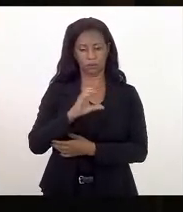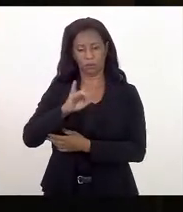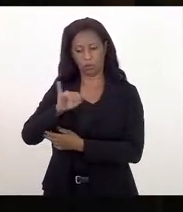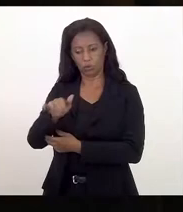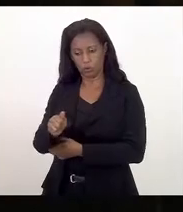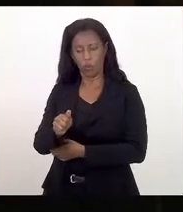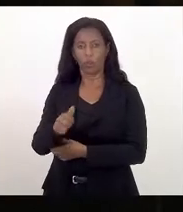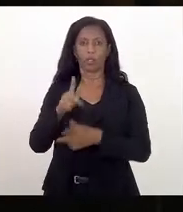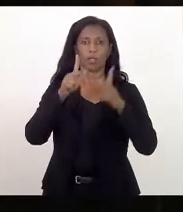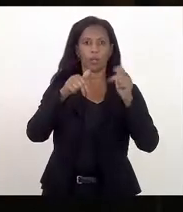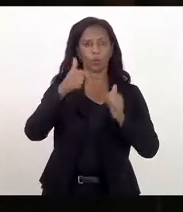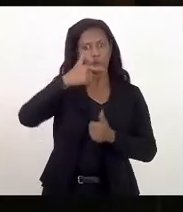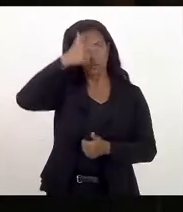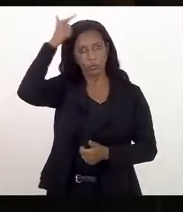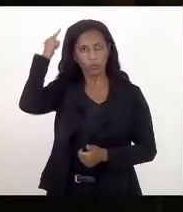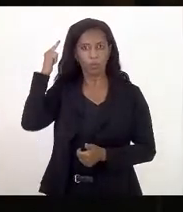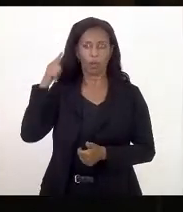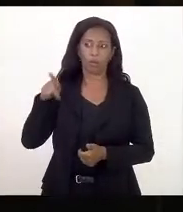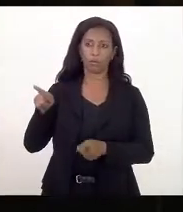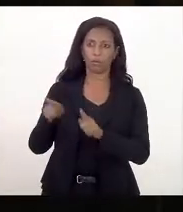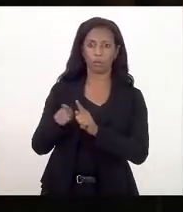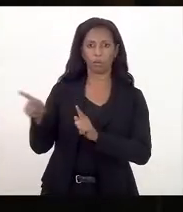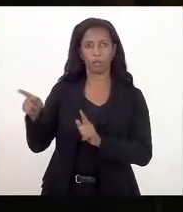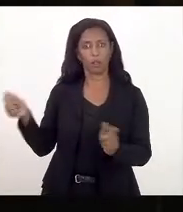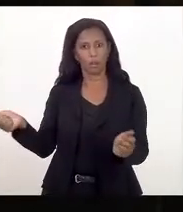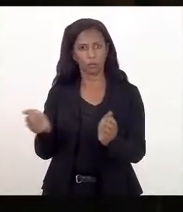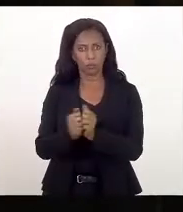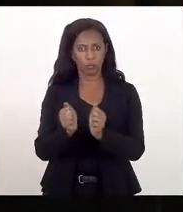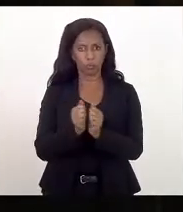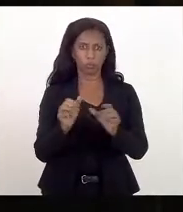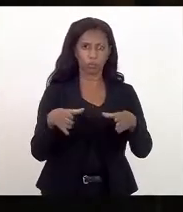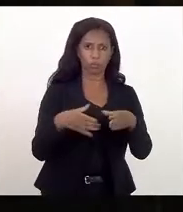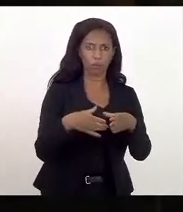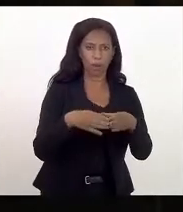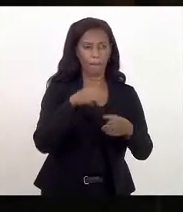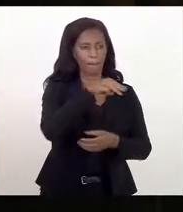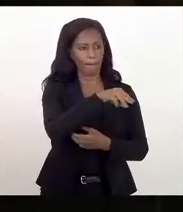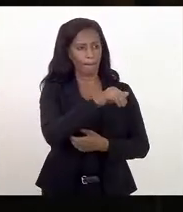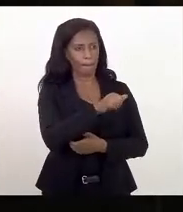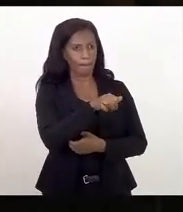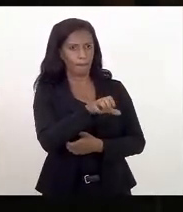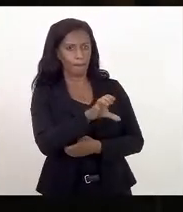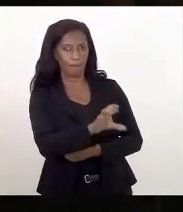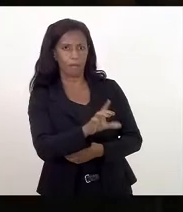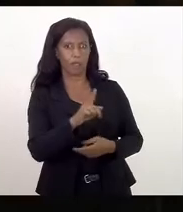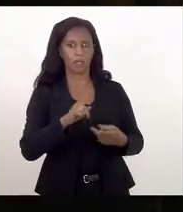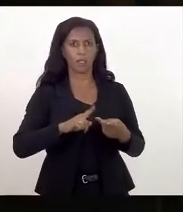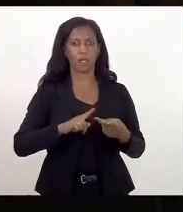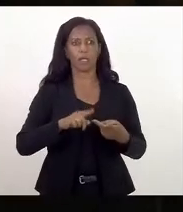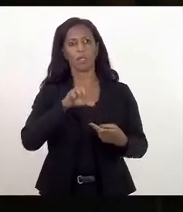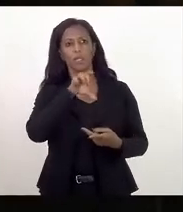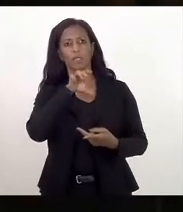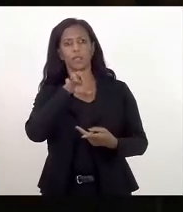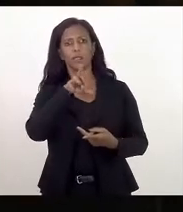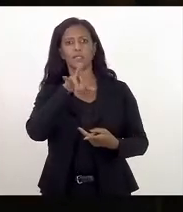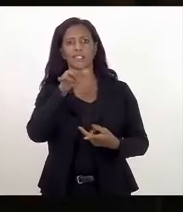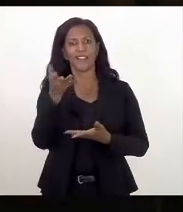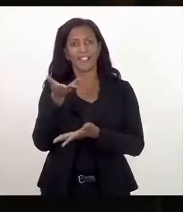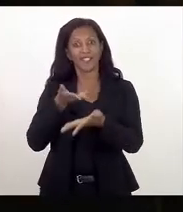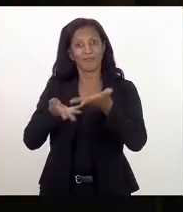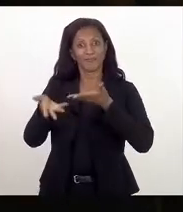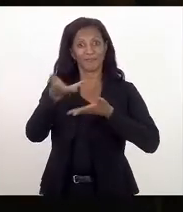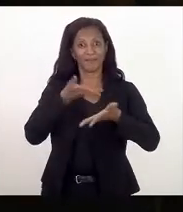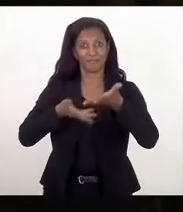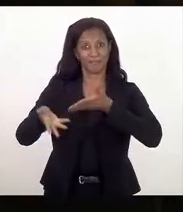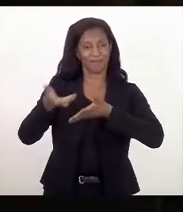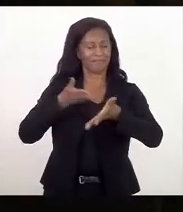deputado Luiz Paulo faz parte, é o nosso decano na comissão, deputado Mink, a deputada Célia já está fazendo parte da comissão,